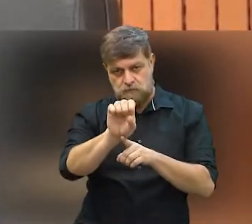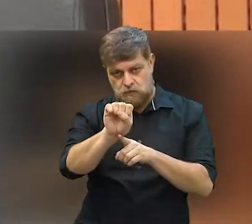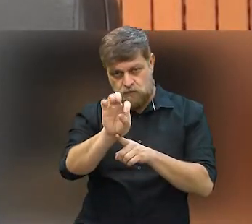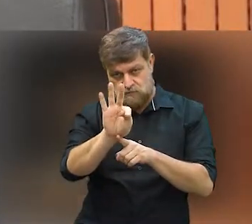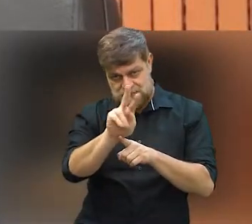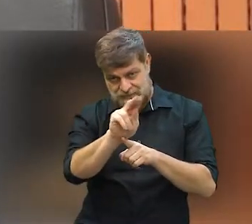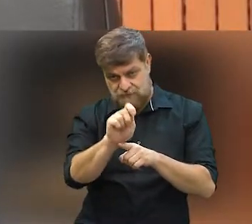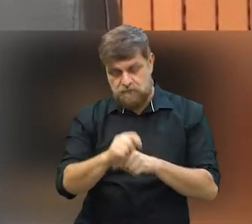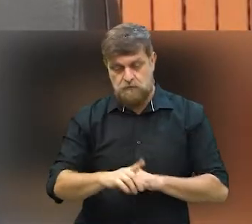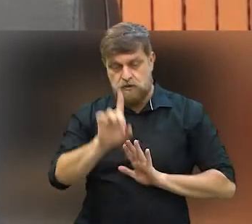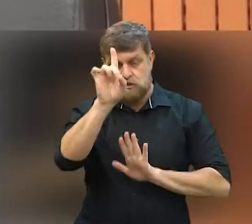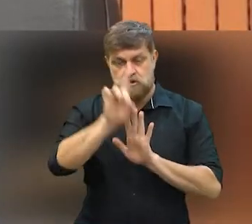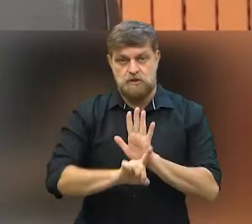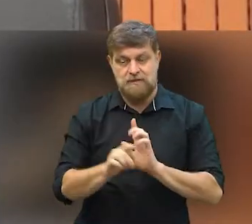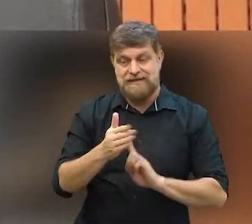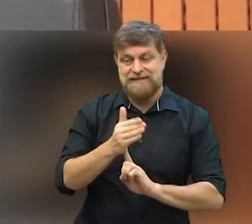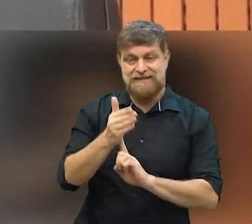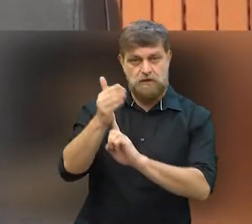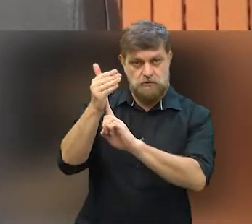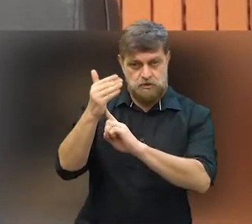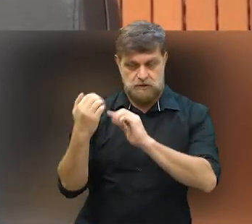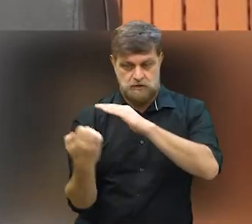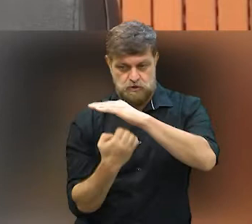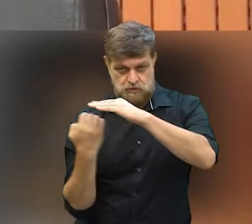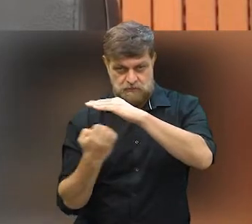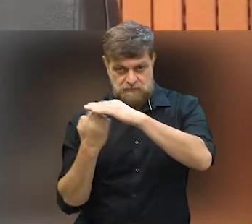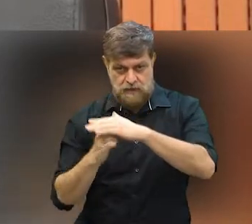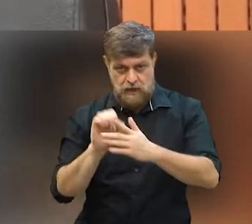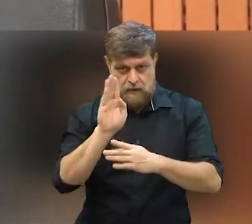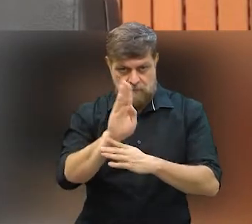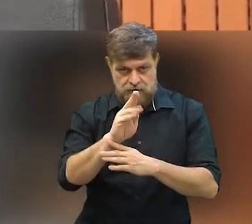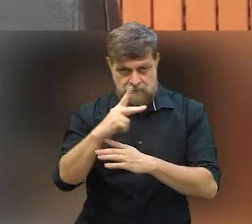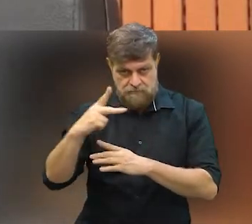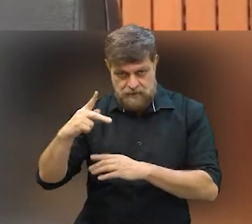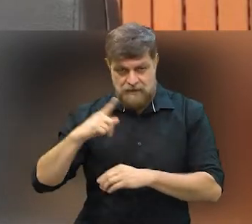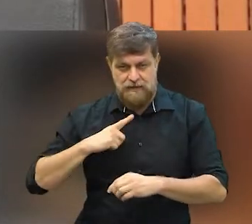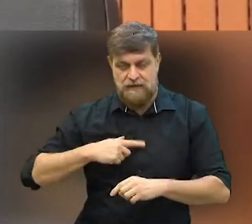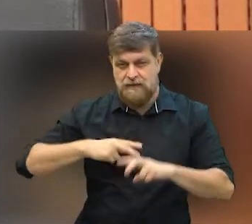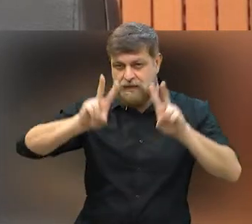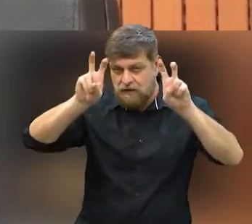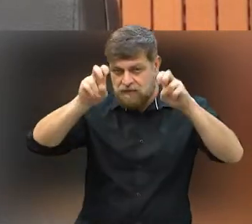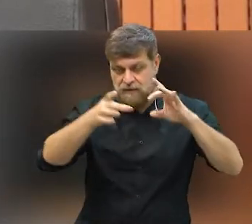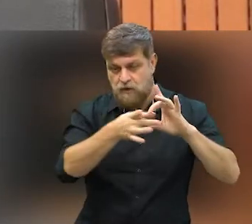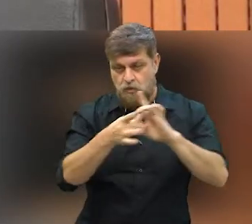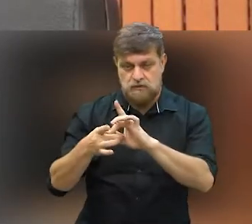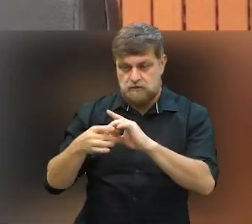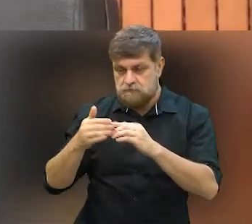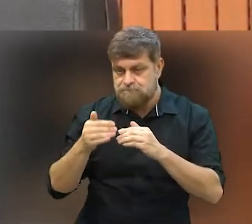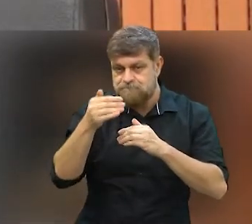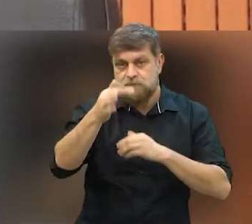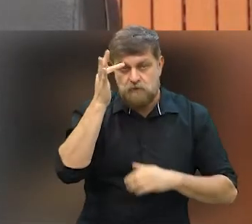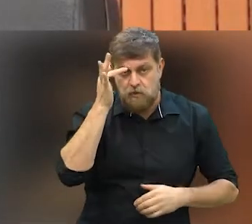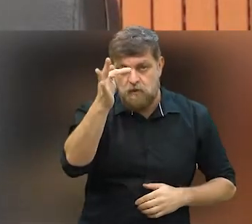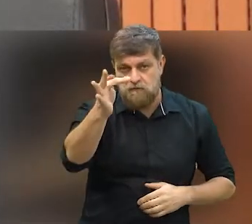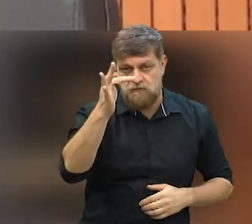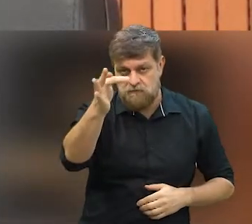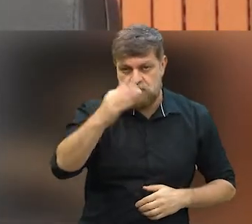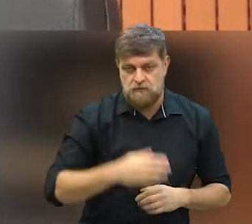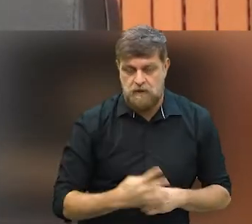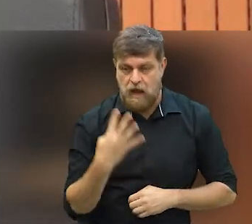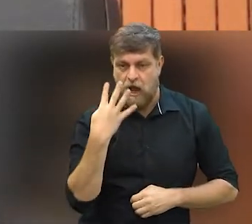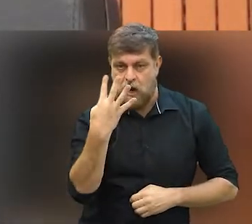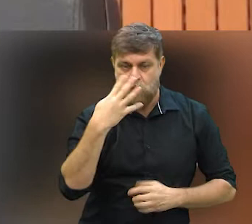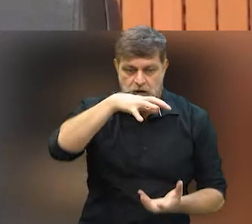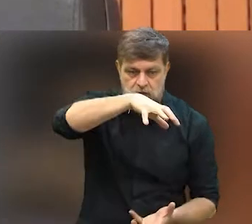Gentili diretor de Tecnologia da empresa BP que comentou o contexto tecnológico que está por vir